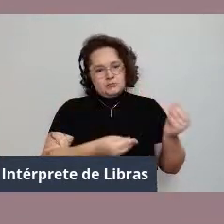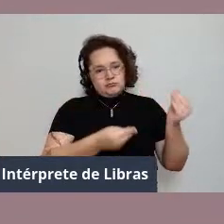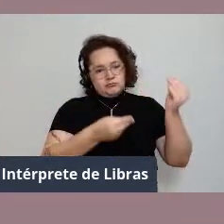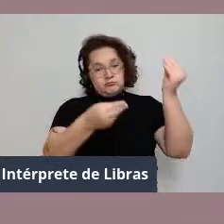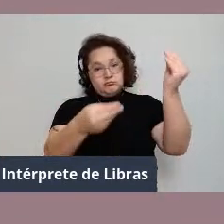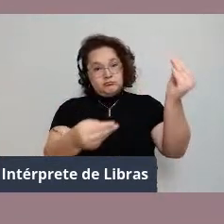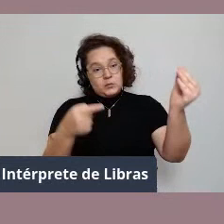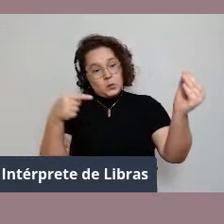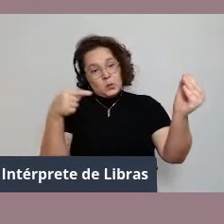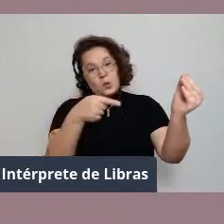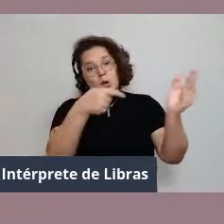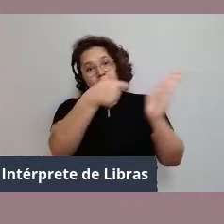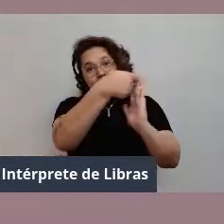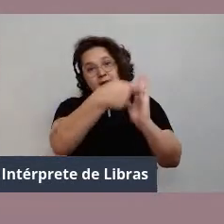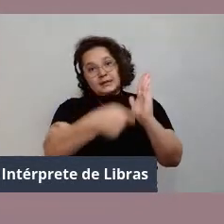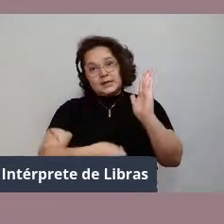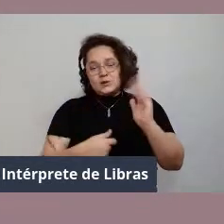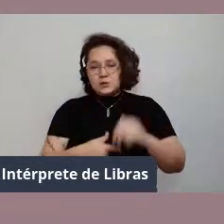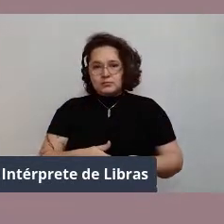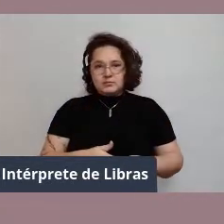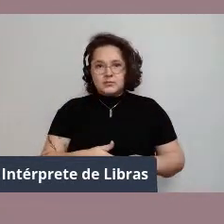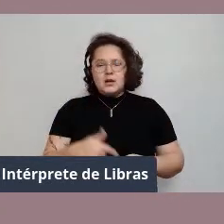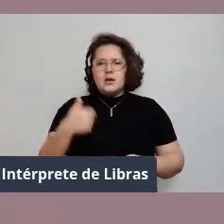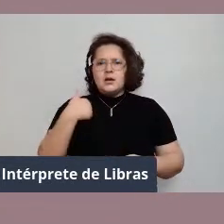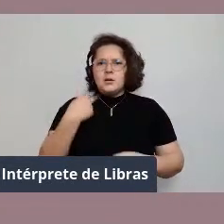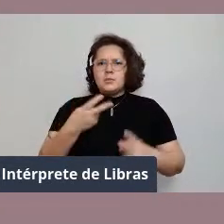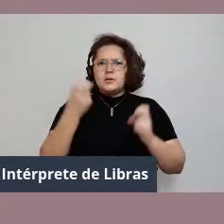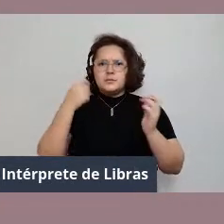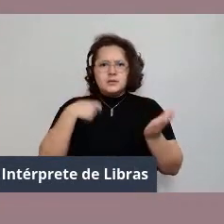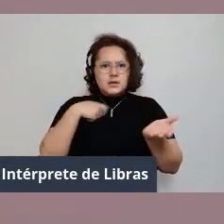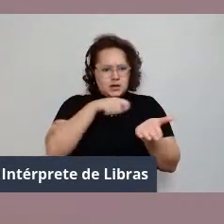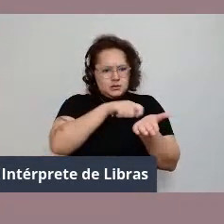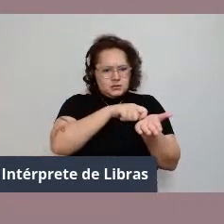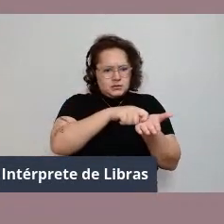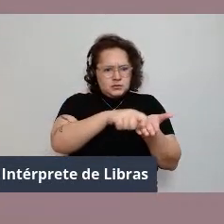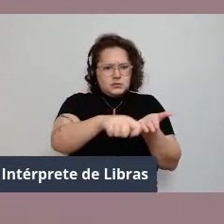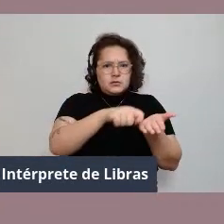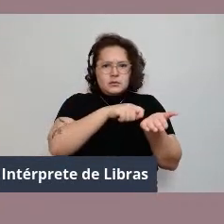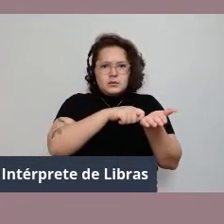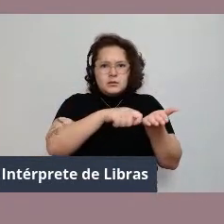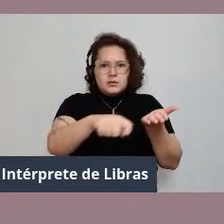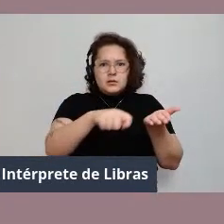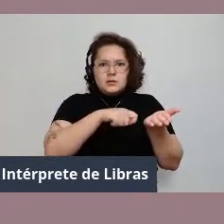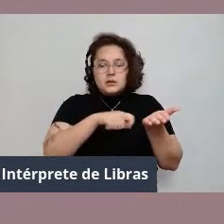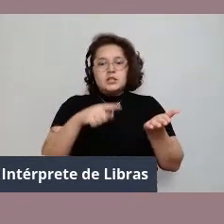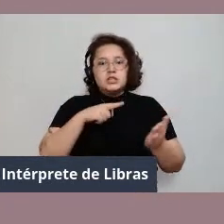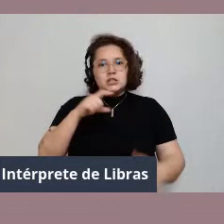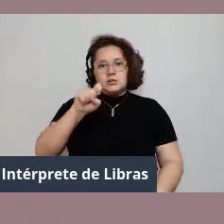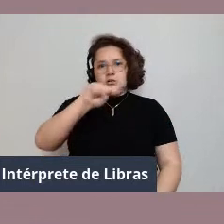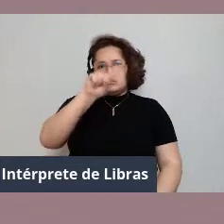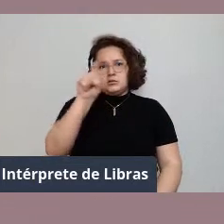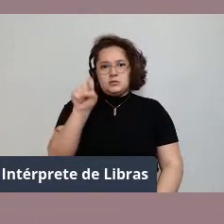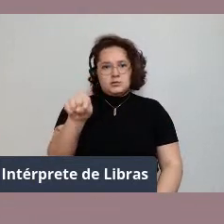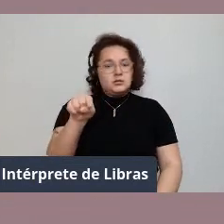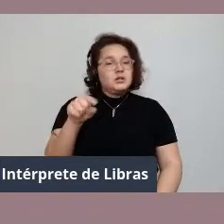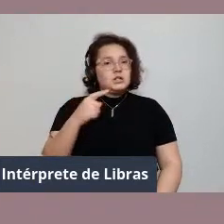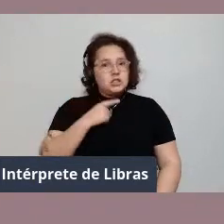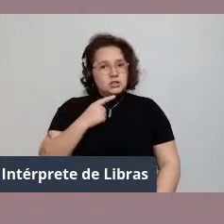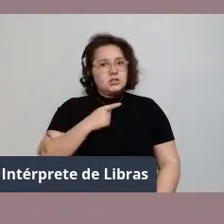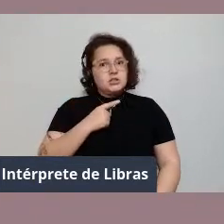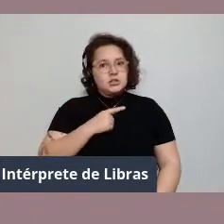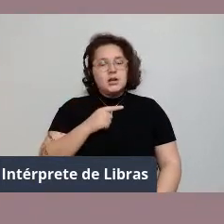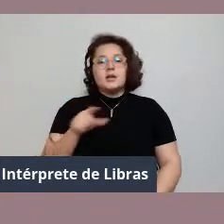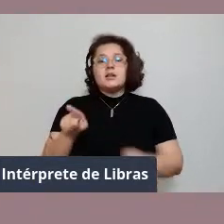página do meu texto. Vi que havia alguns parágrafos sublinhados, pontos de exclamação em alguns trechos e